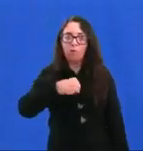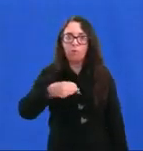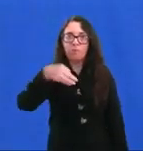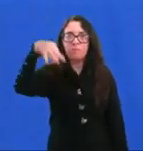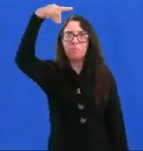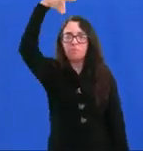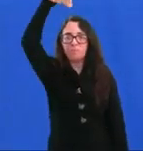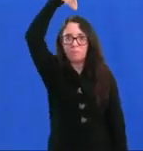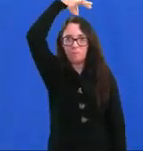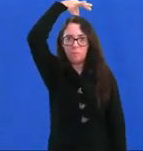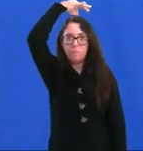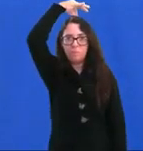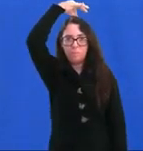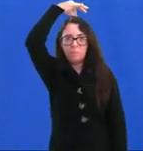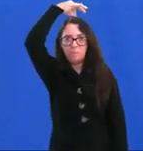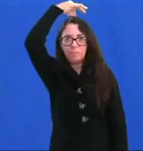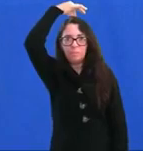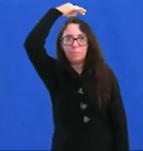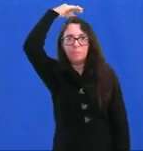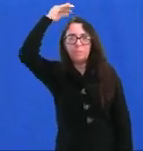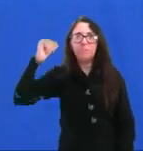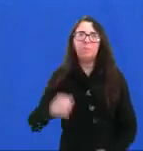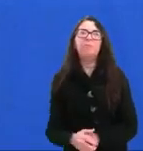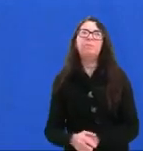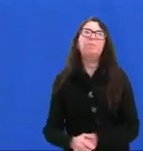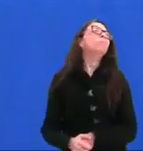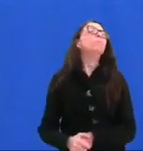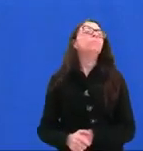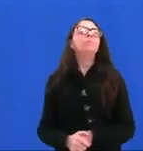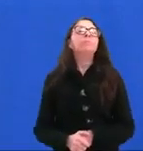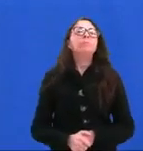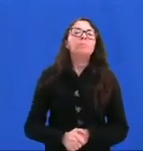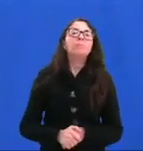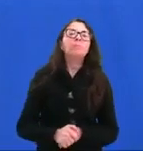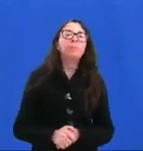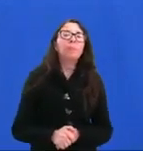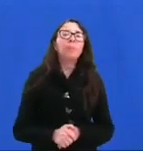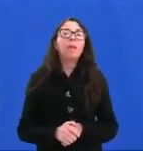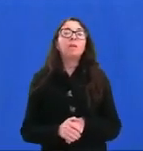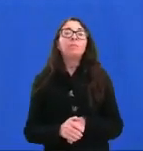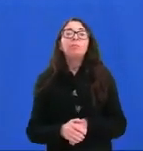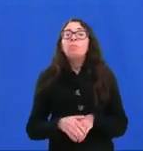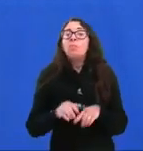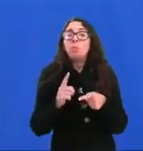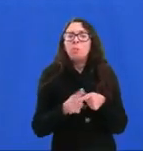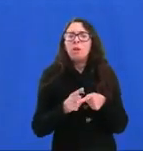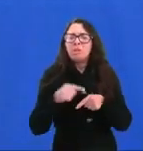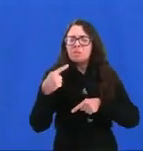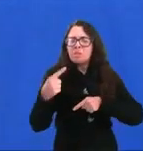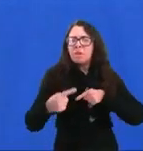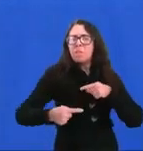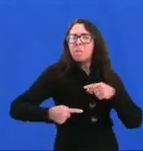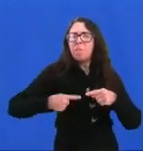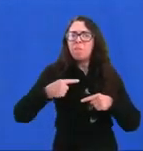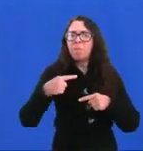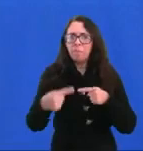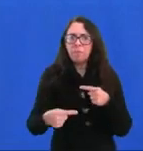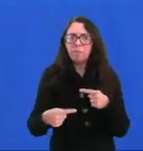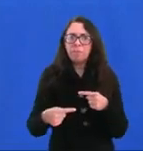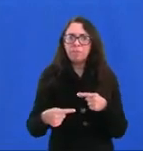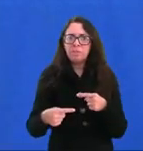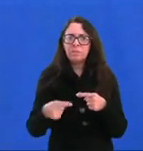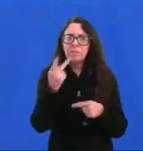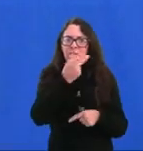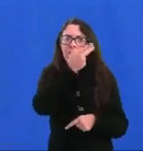As coisas antigas já passaram, eis que se fizeram novas. Ora, tudo provém de